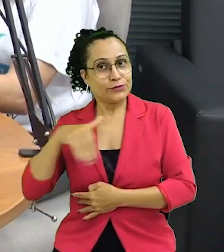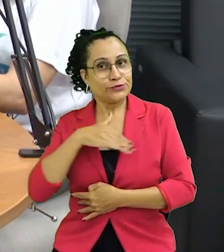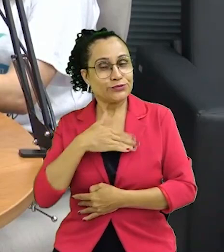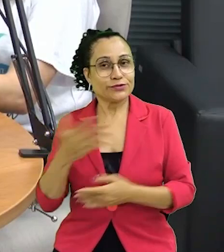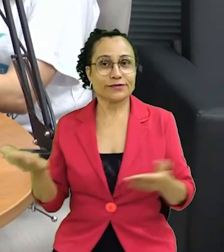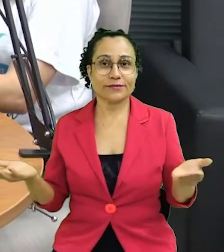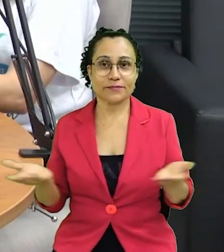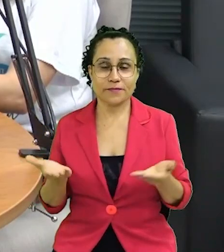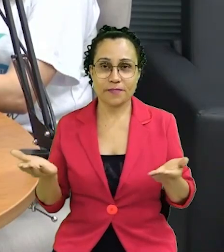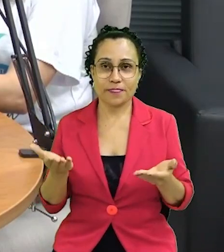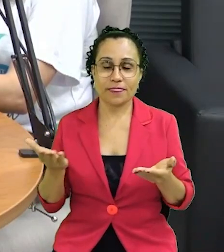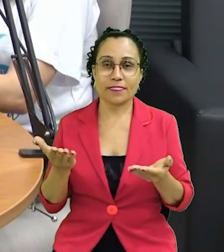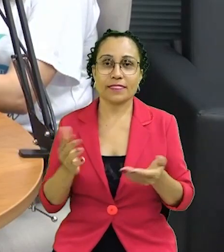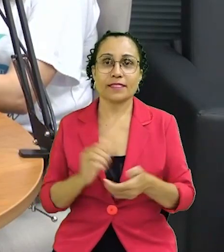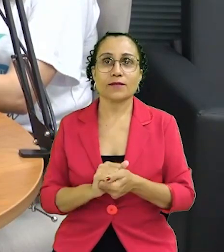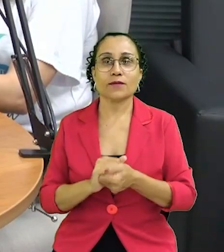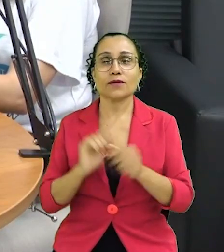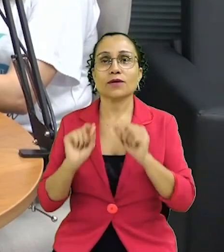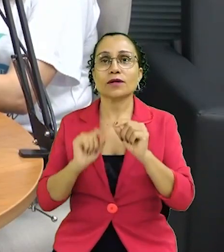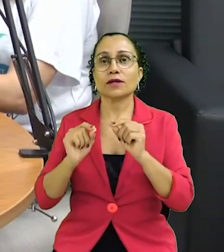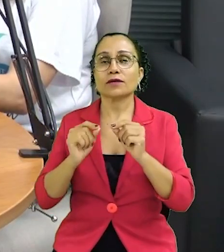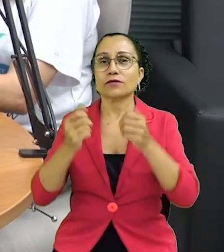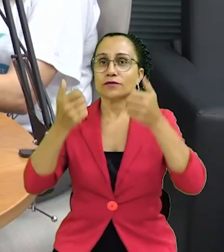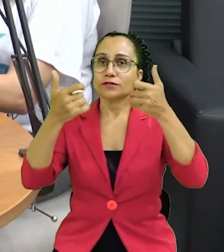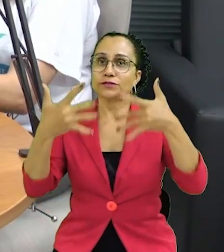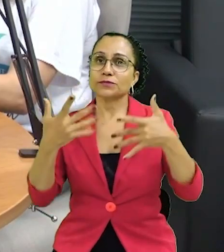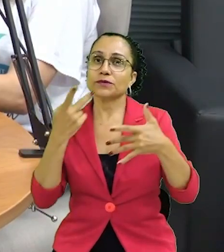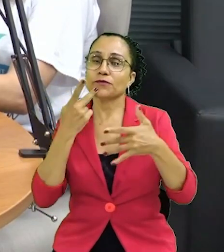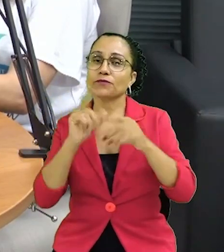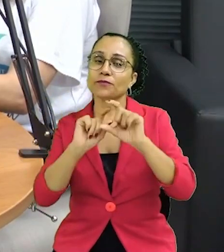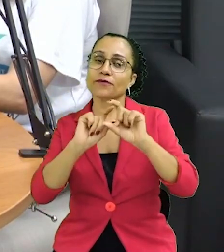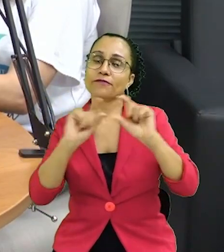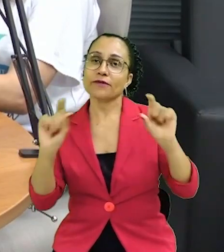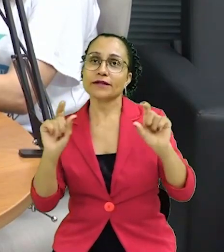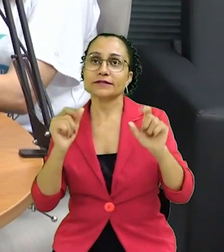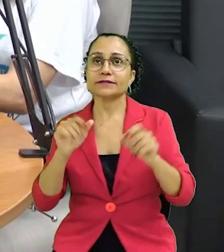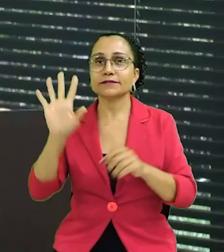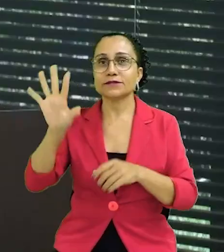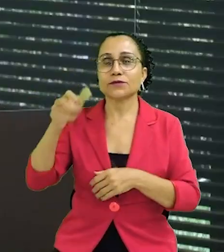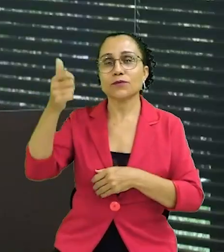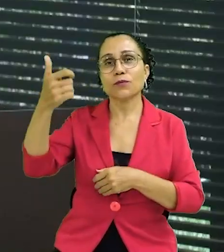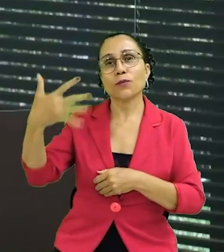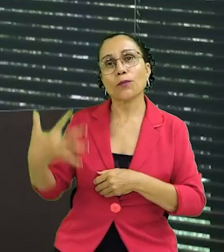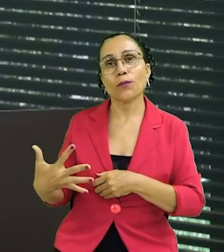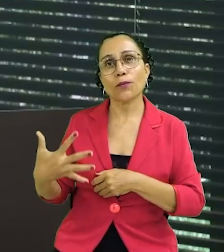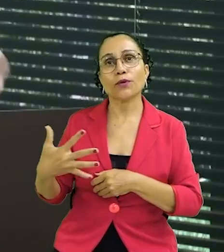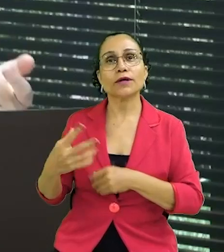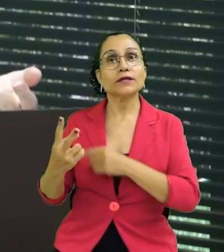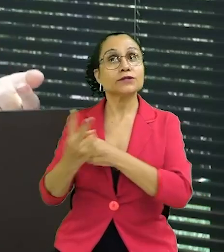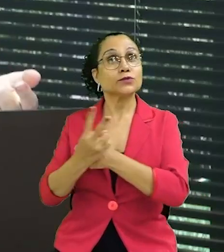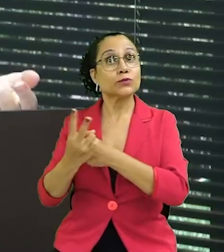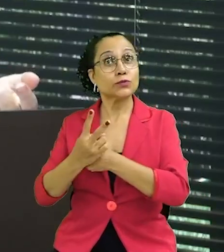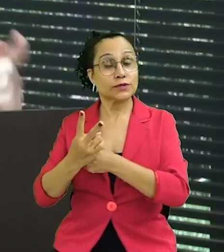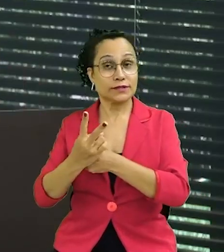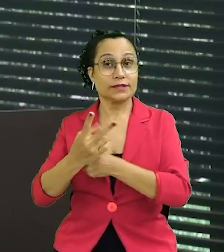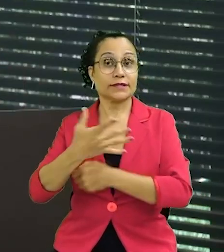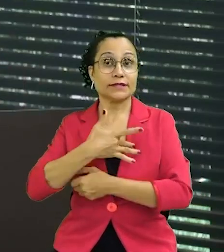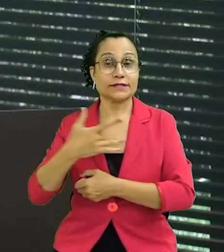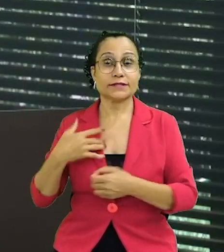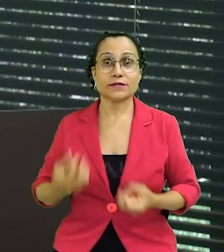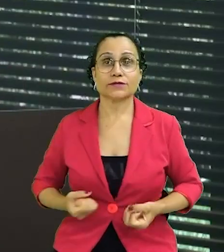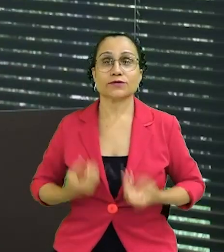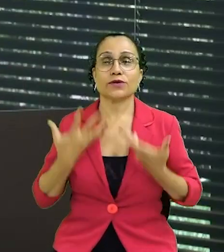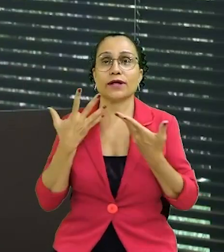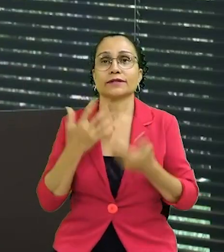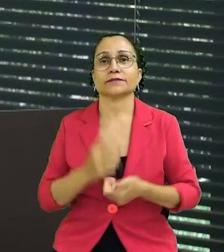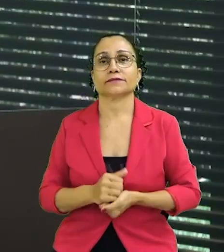eu vou deixar até para fechar, então, uma fala que eu ouvi no âmbito de cuidado da saúde emocional, mas que